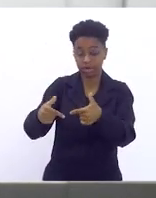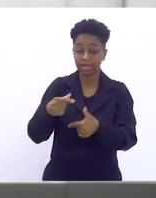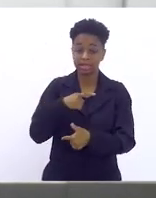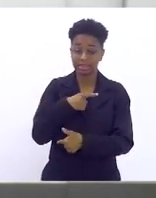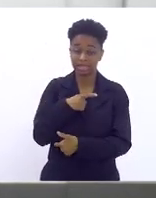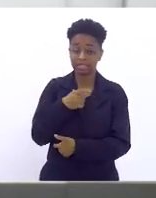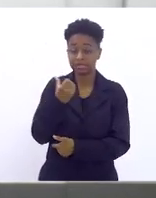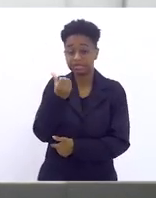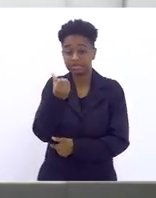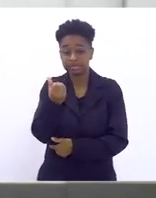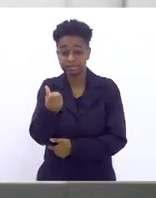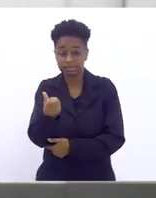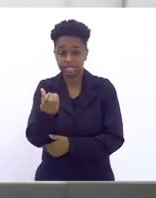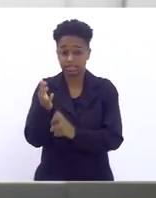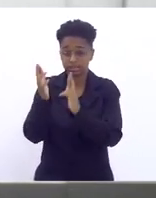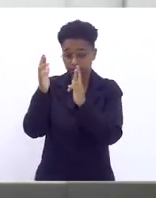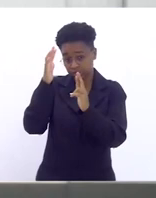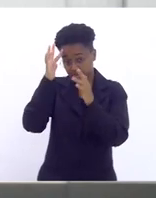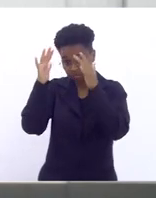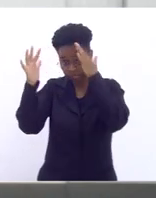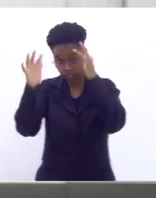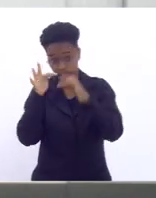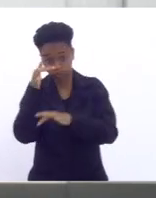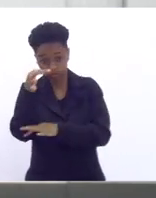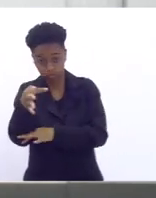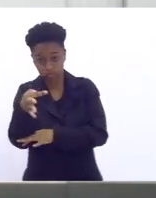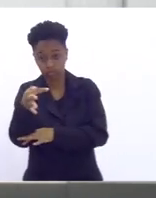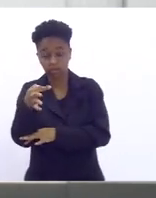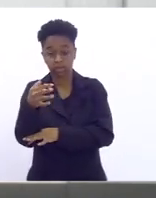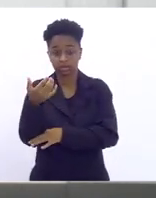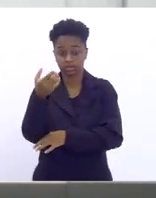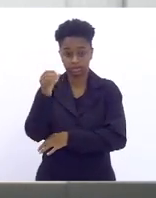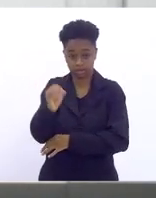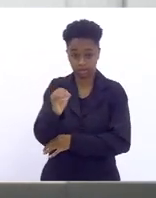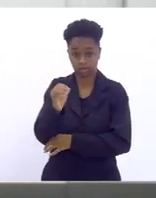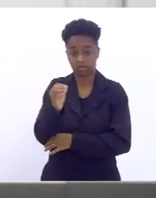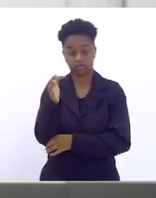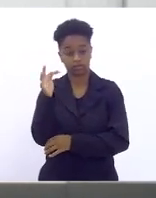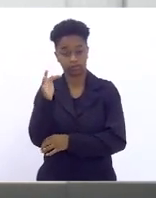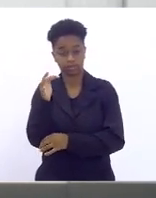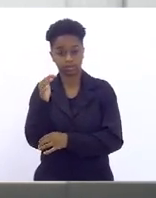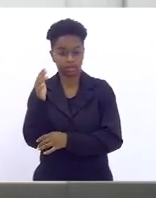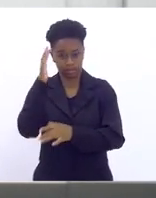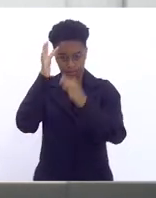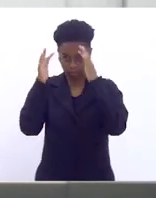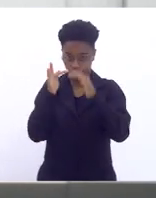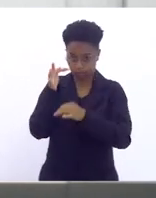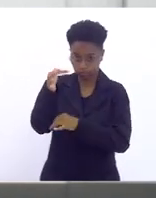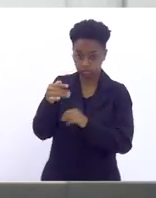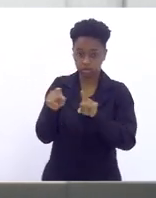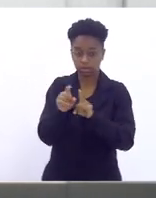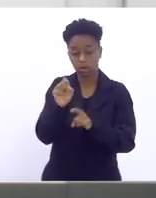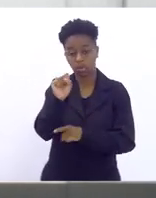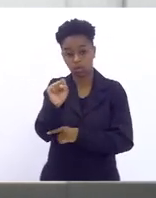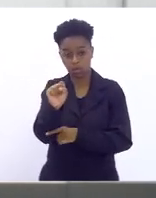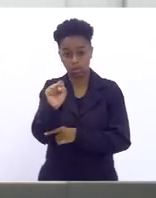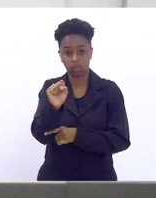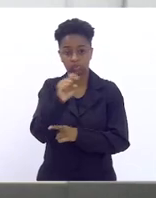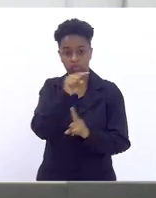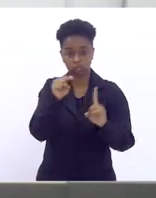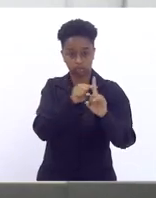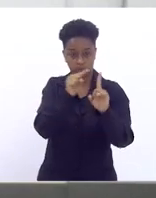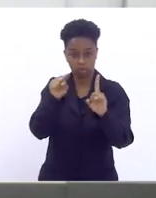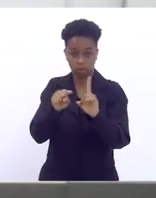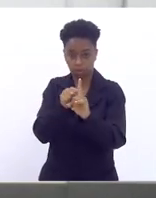macro tendências 10 fatores portadores de futuro 8 missões que se desdobram em cinco né seis